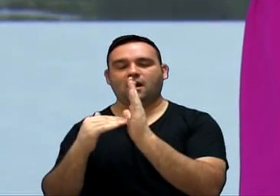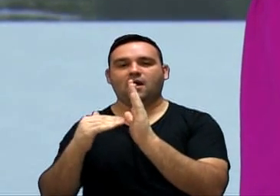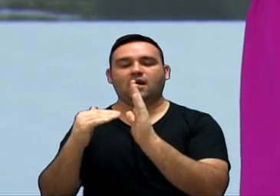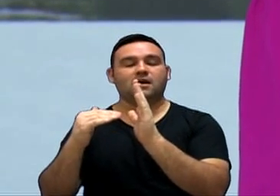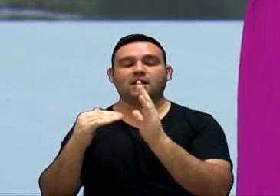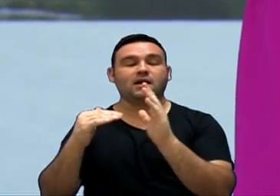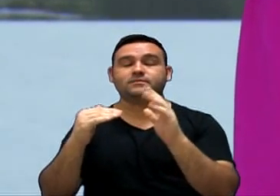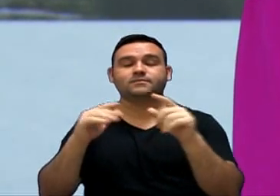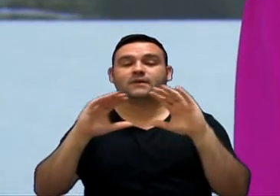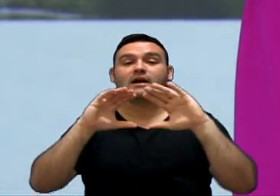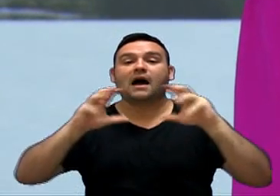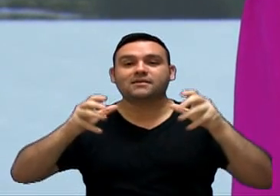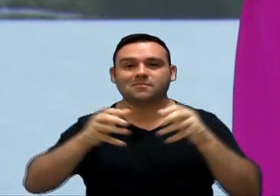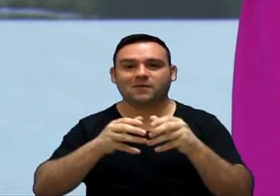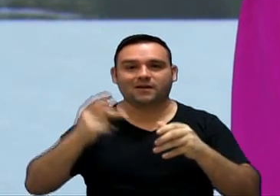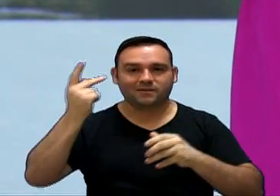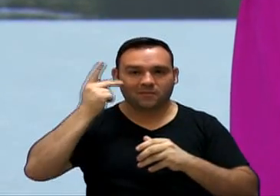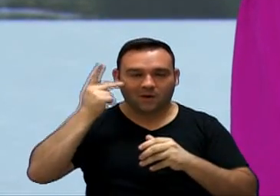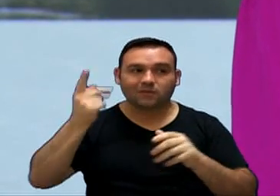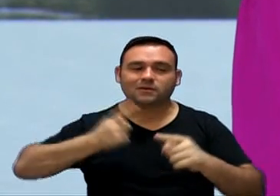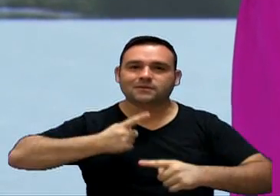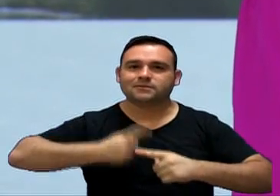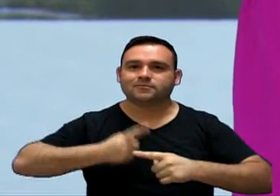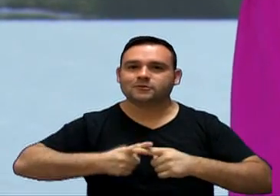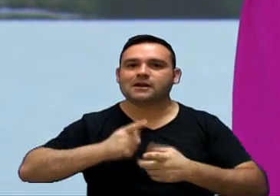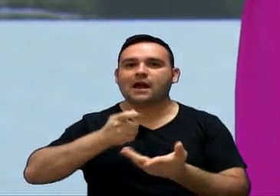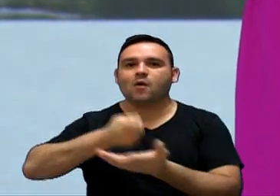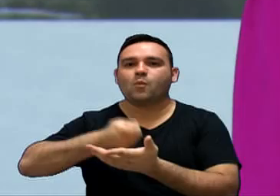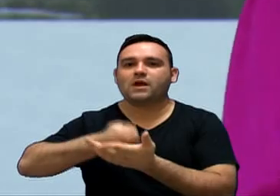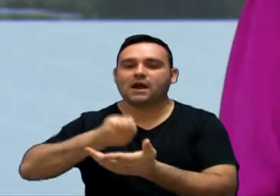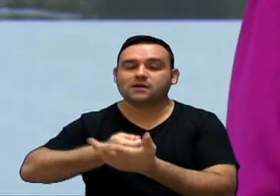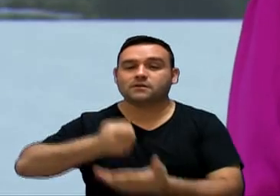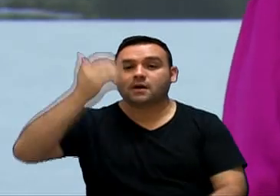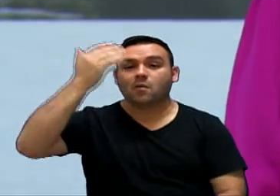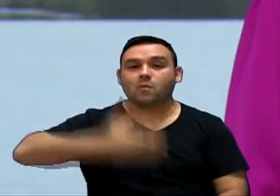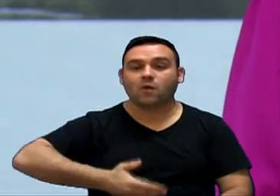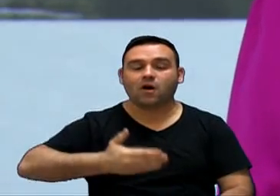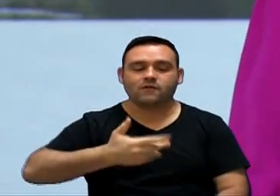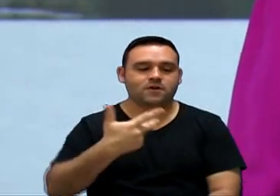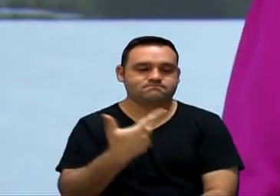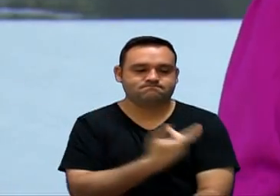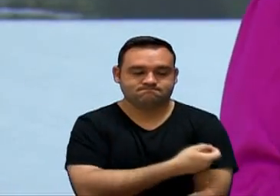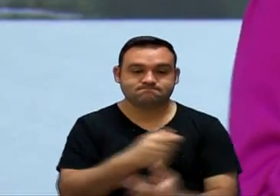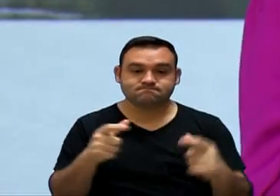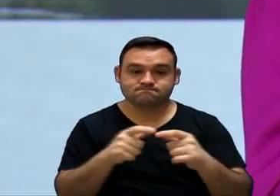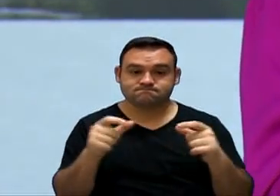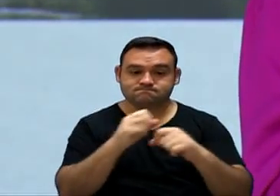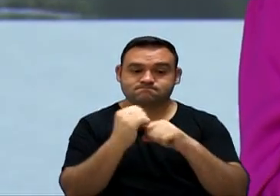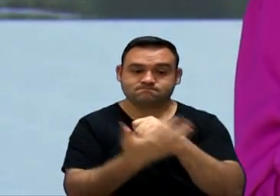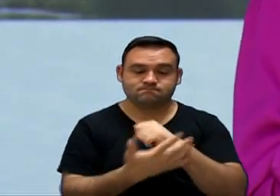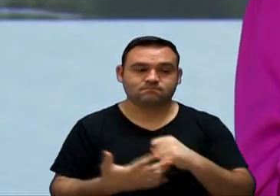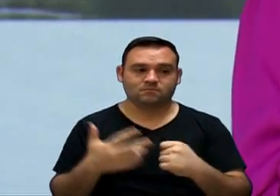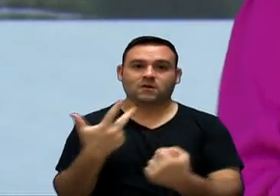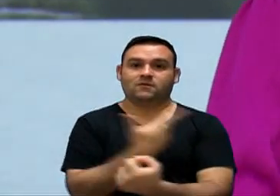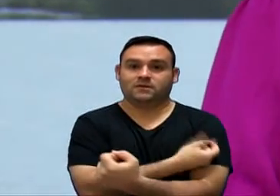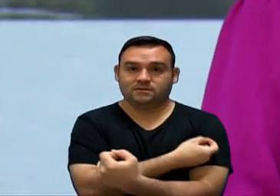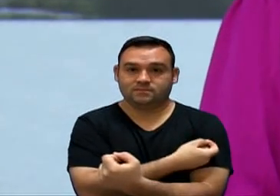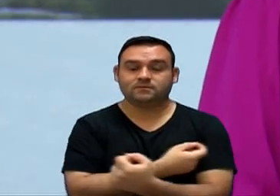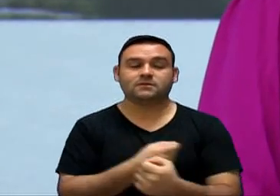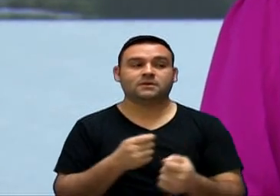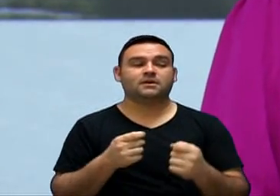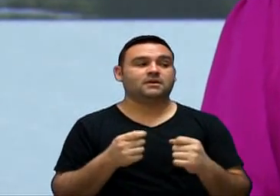Estado de São Paulo, que dispõe aí sobre a obrigatoriedade da comprovação de imunização contra a